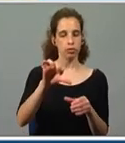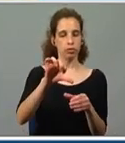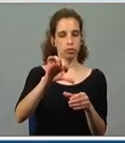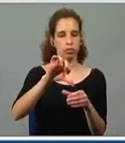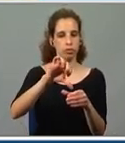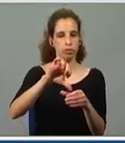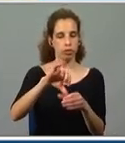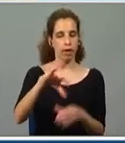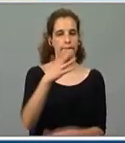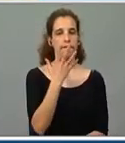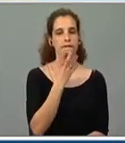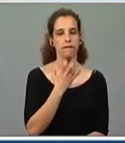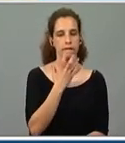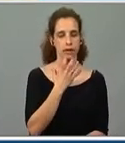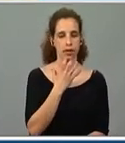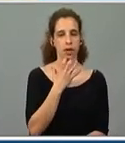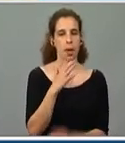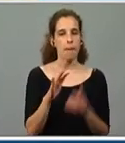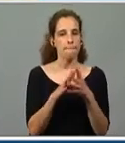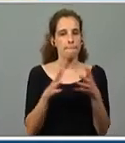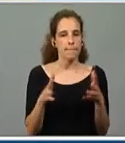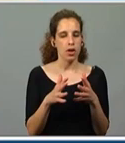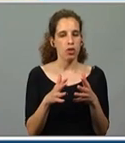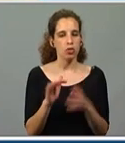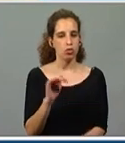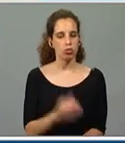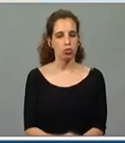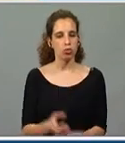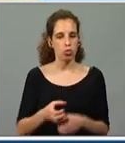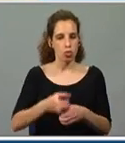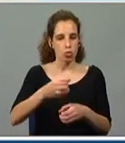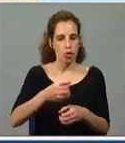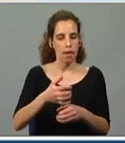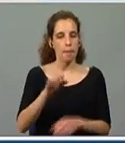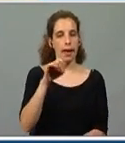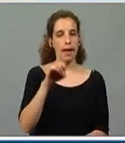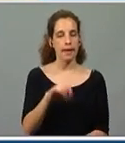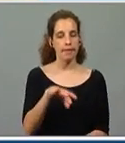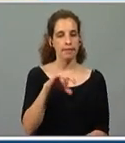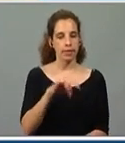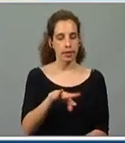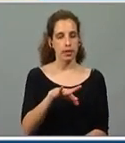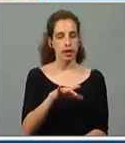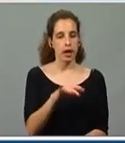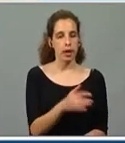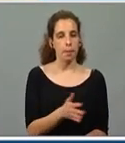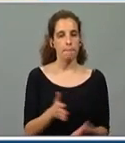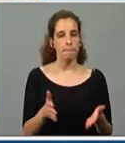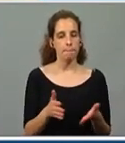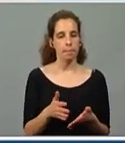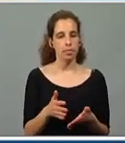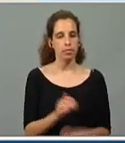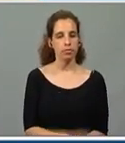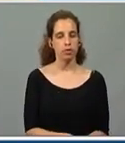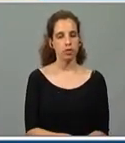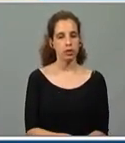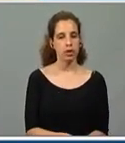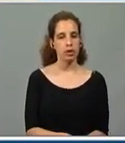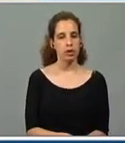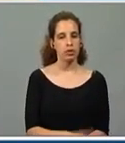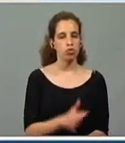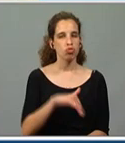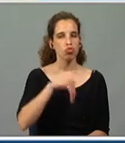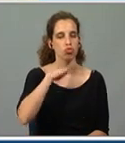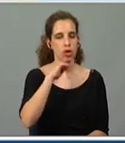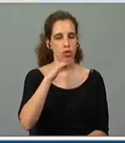cuidadosamente. Portanto, não se deve encher demasiado o funil com o filtro para evitar que haja passagem de impurezas